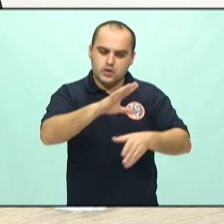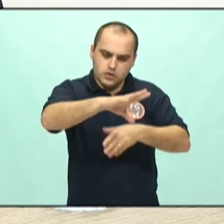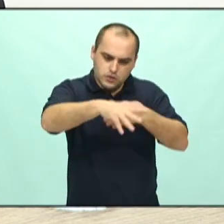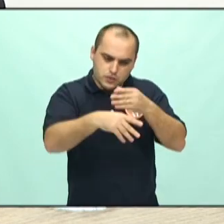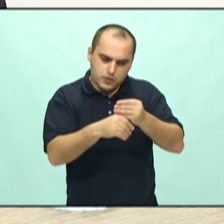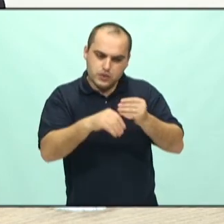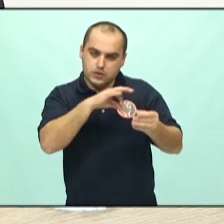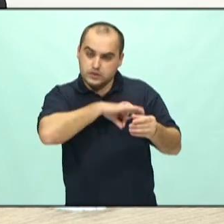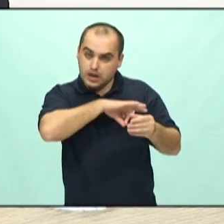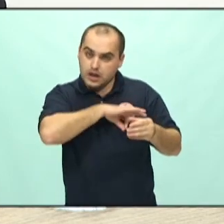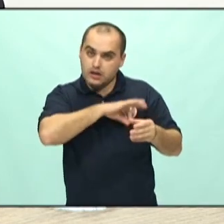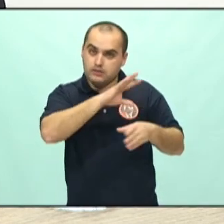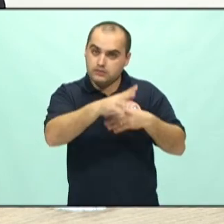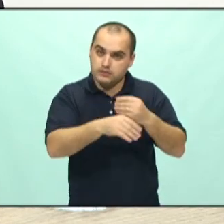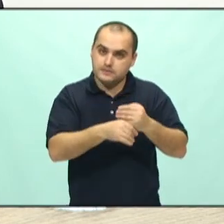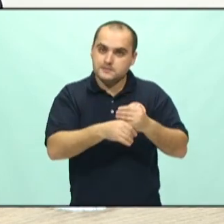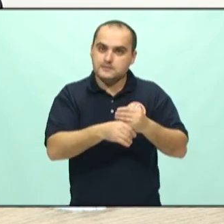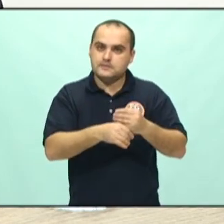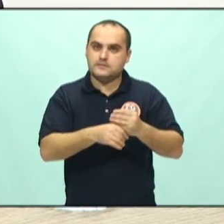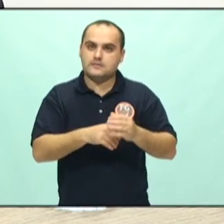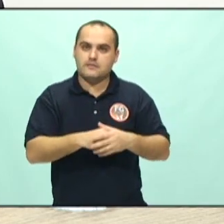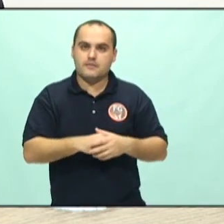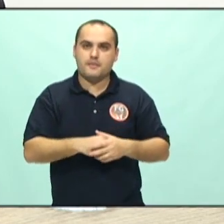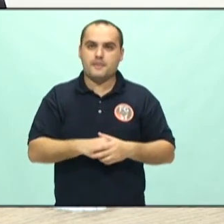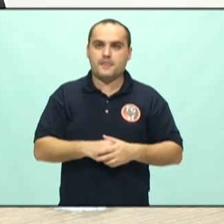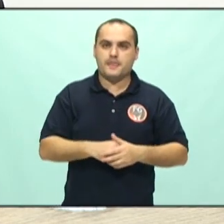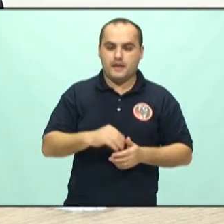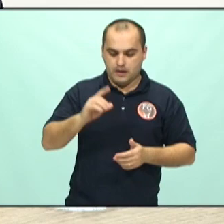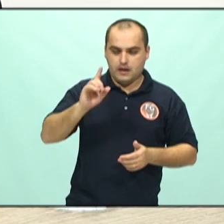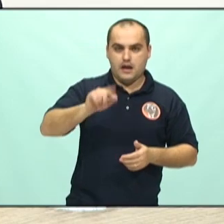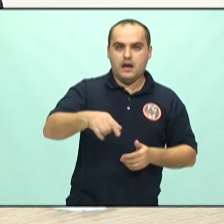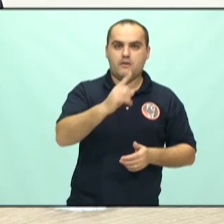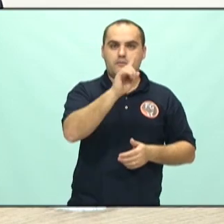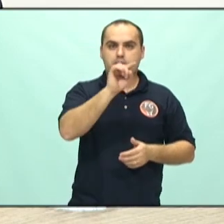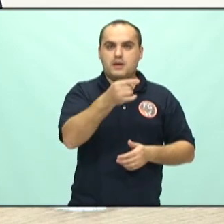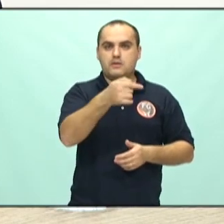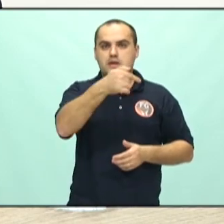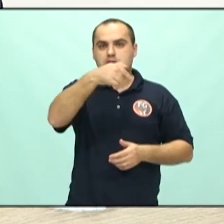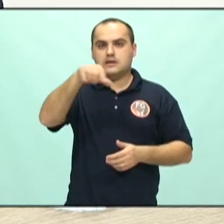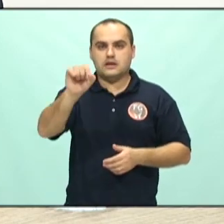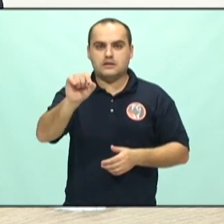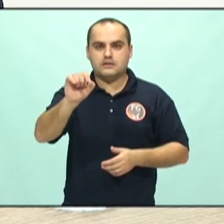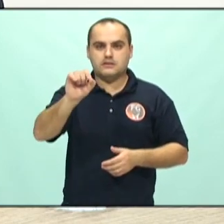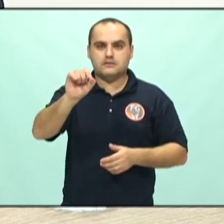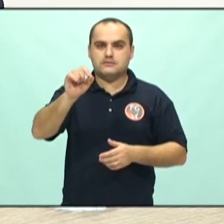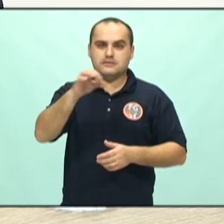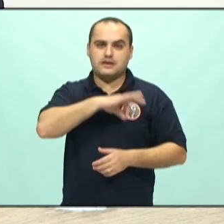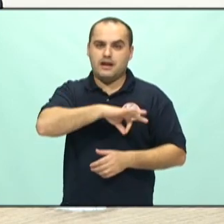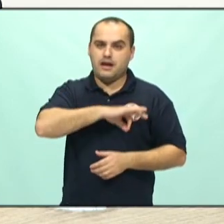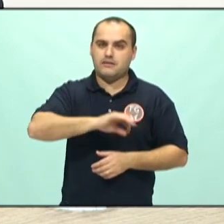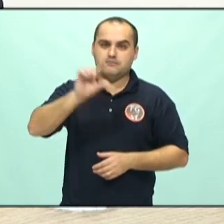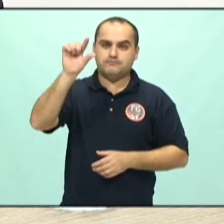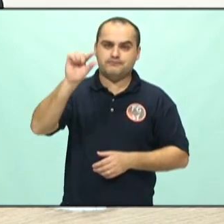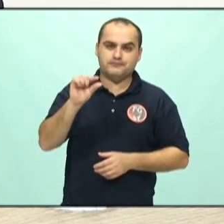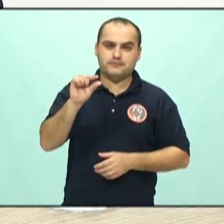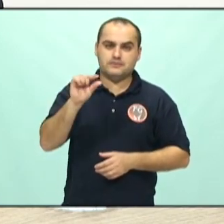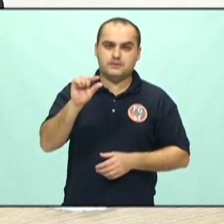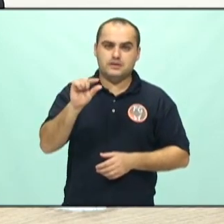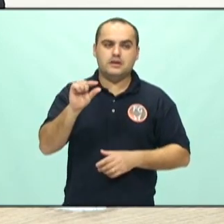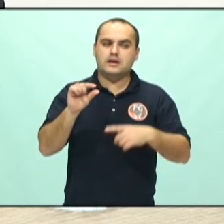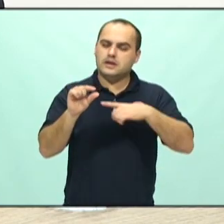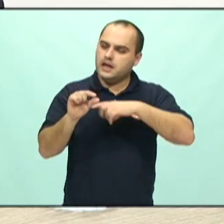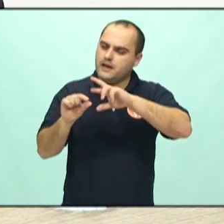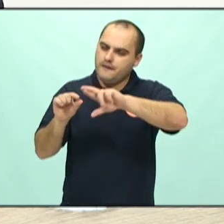base, né, porque a média salarial do município de Penha é 1.070, então um salário muito baixo. Então nós temos muitas categorias que ganham